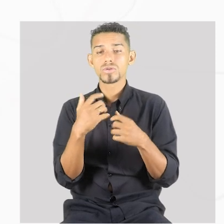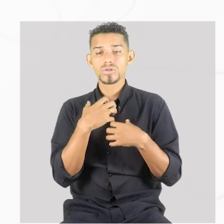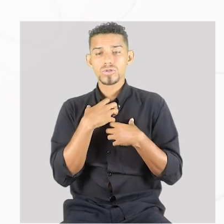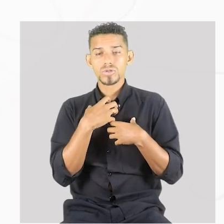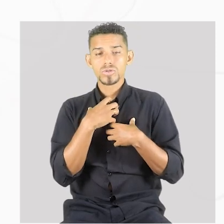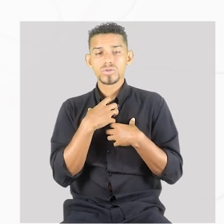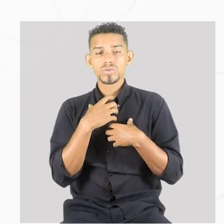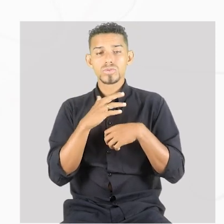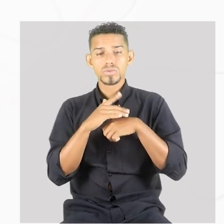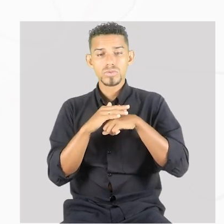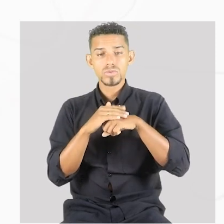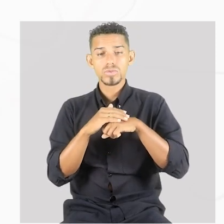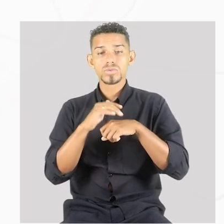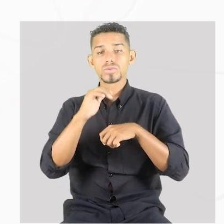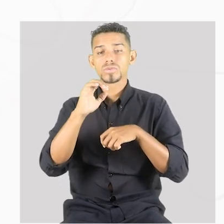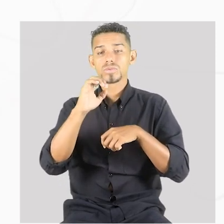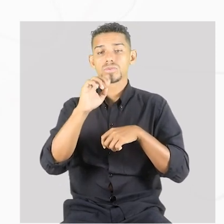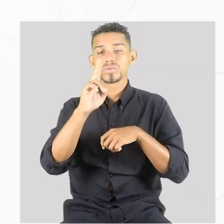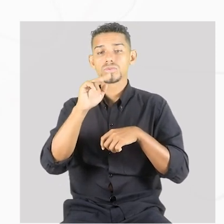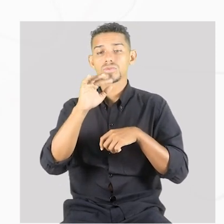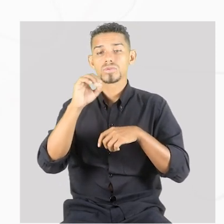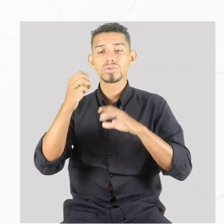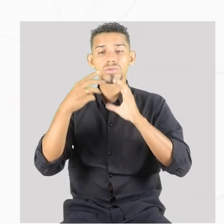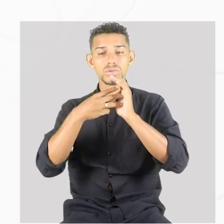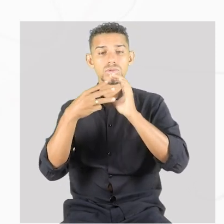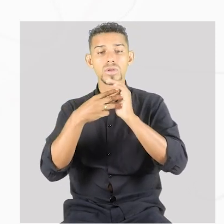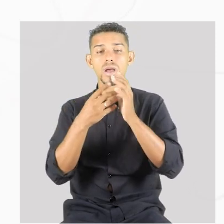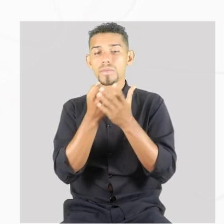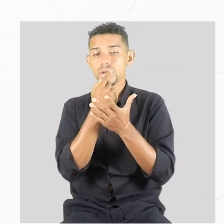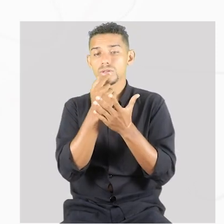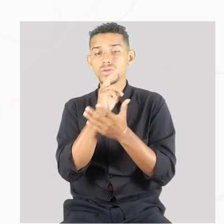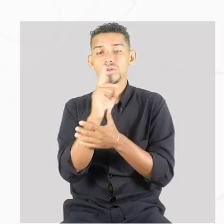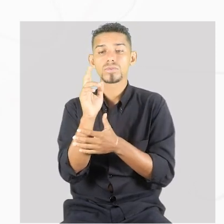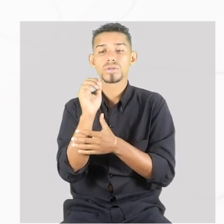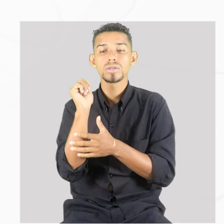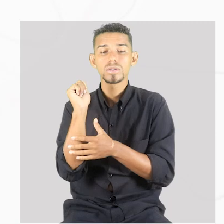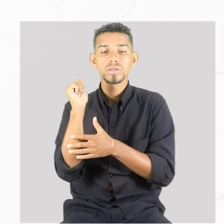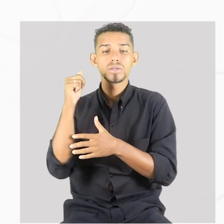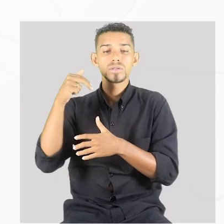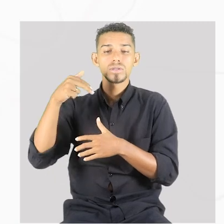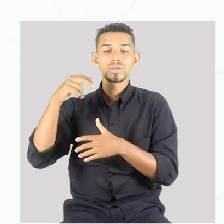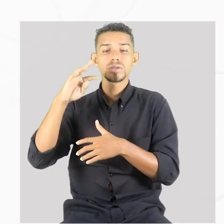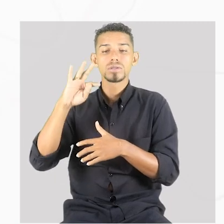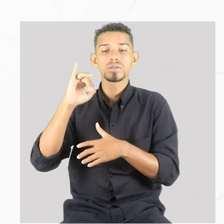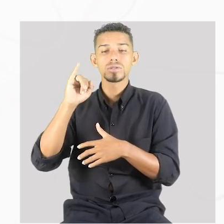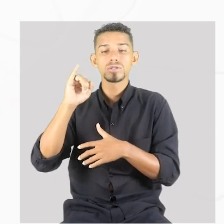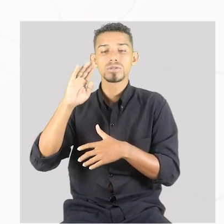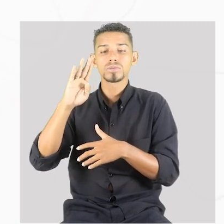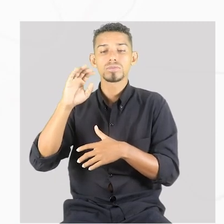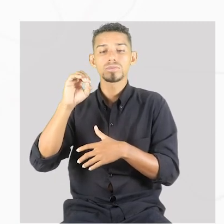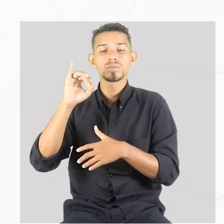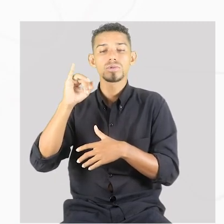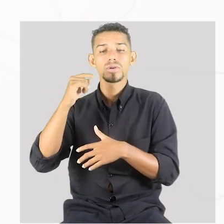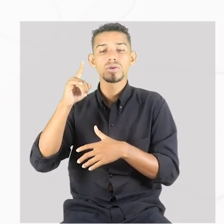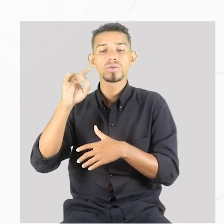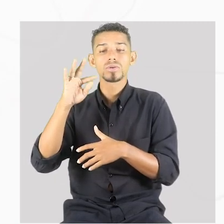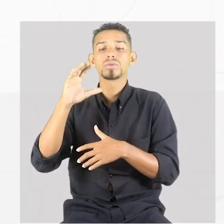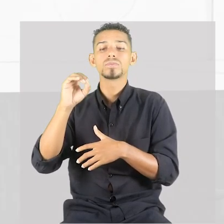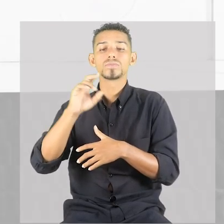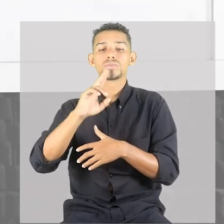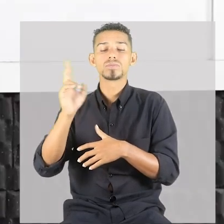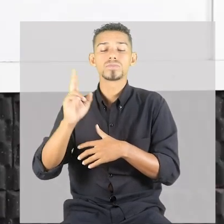com o uso de medicamento conhecido genericamente como antibiótico. O médico descreveu um organismo classificado